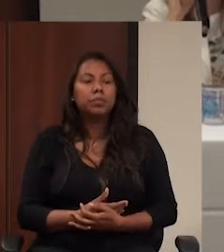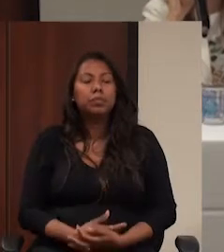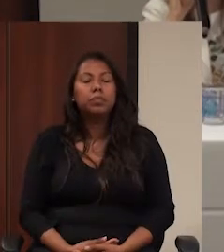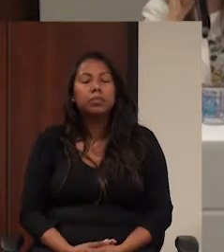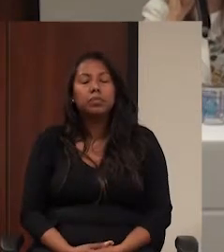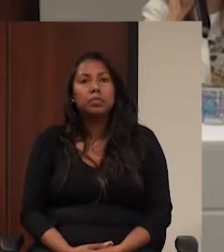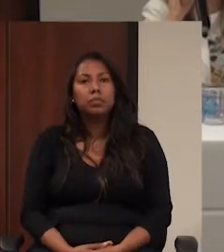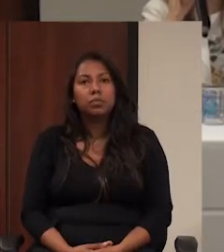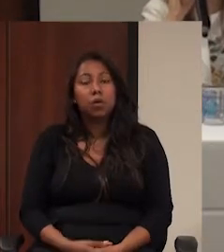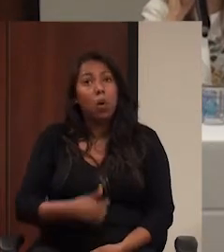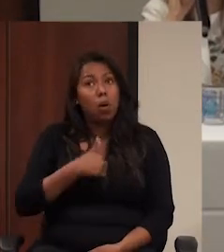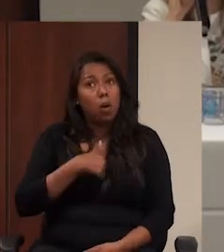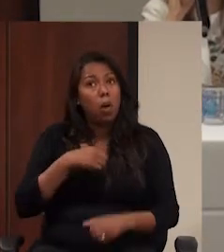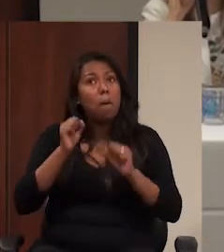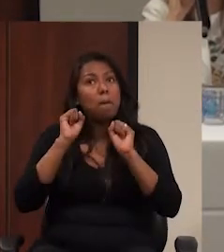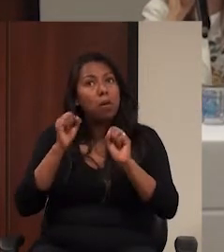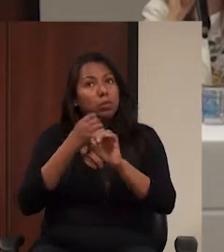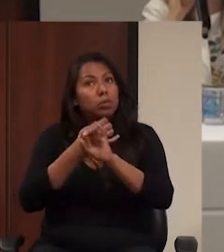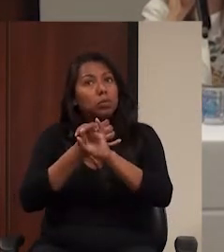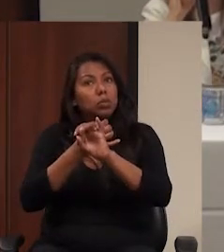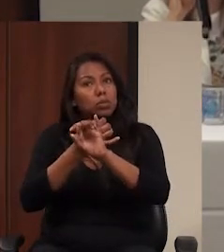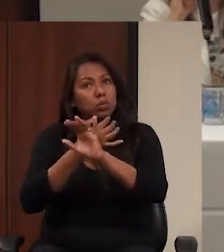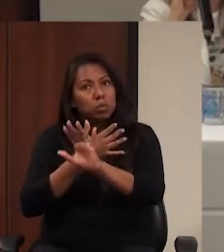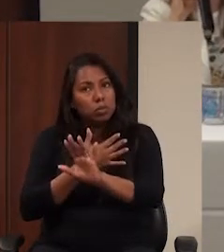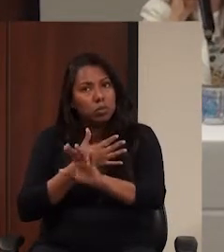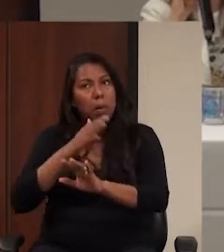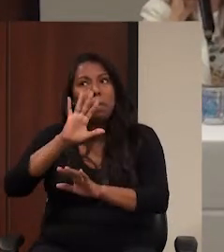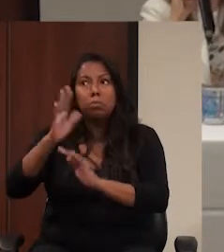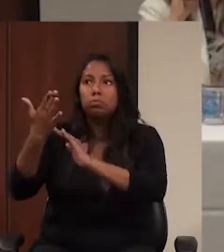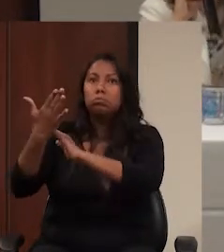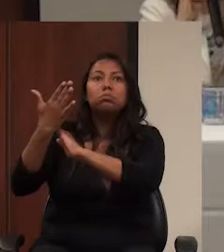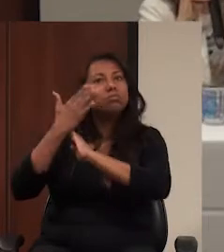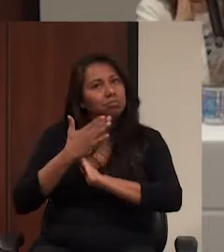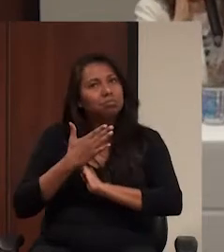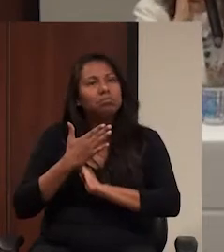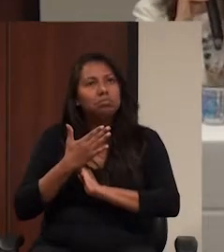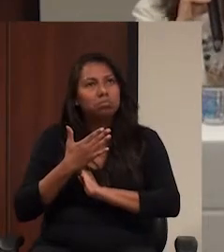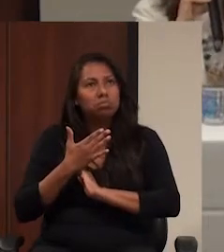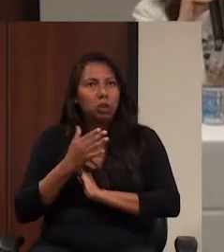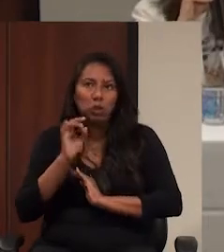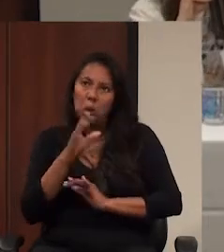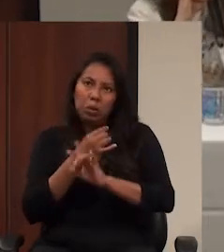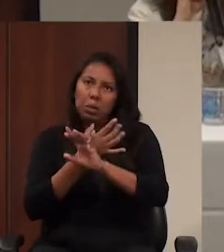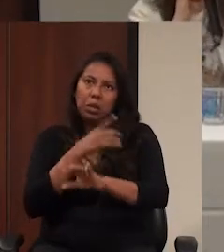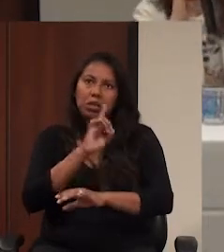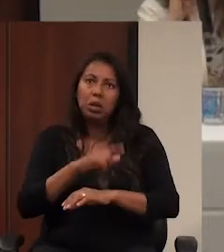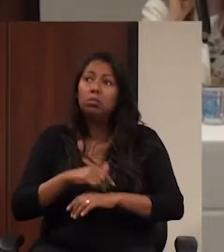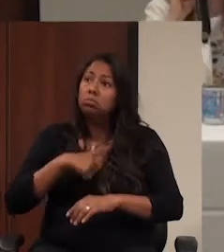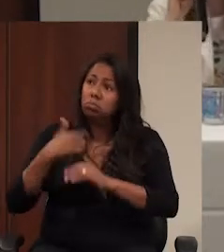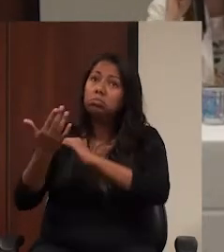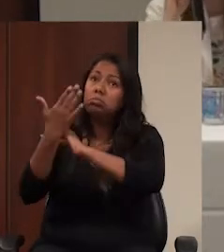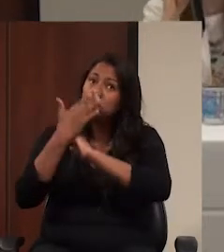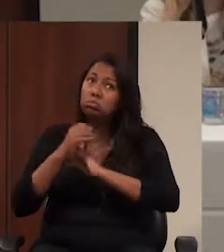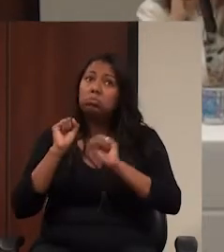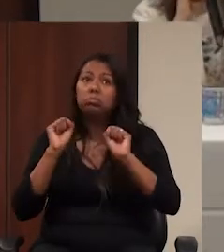senso. Eu posso ter autonomia com apoio, não só independente. A pessoa pode ter apoio e exercer a